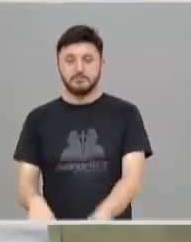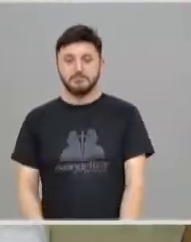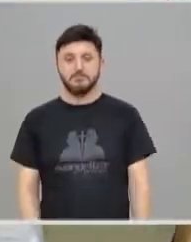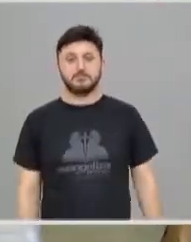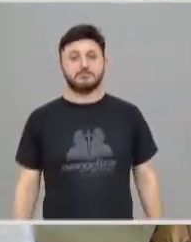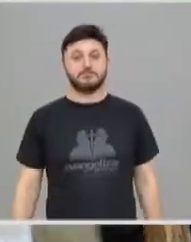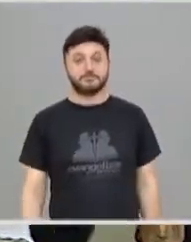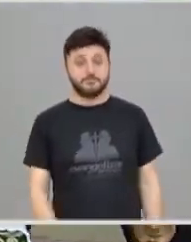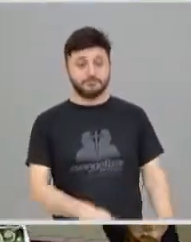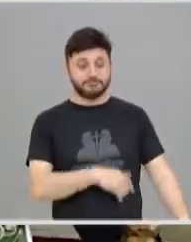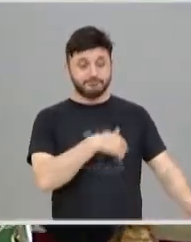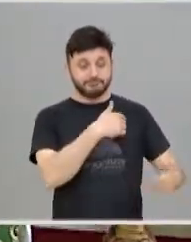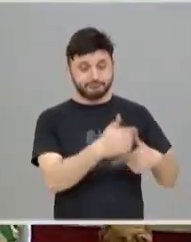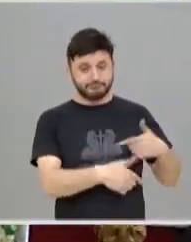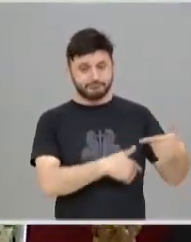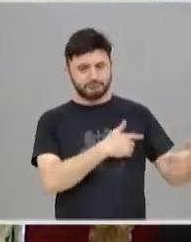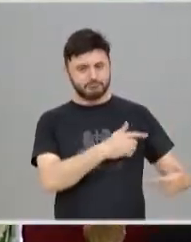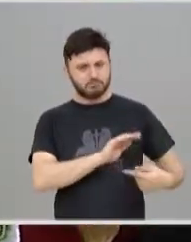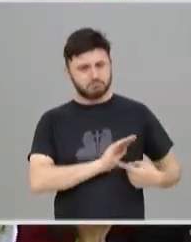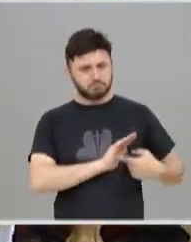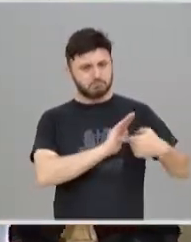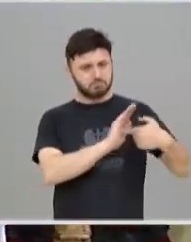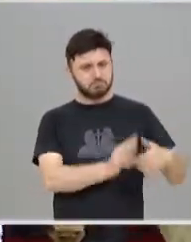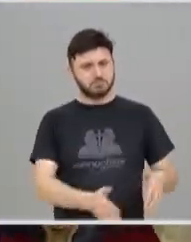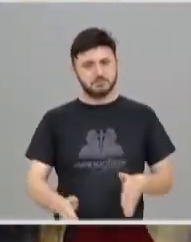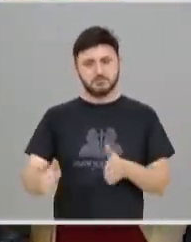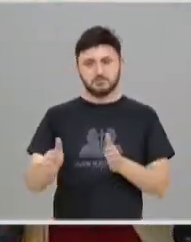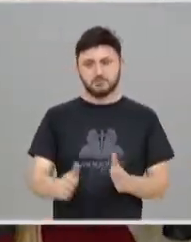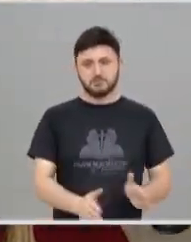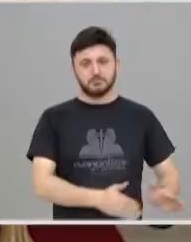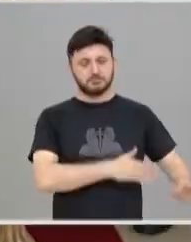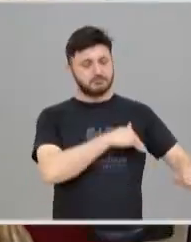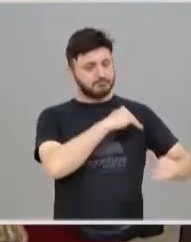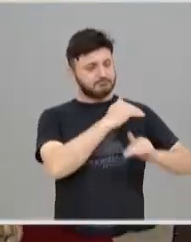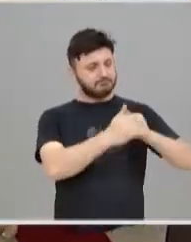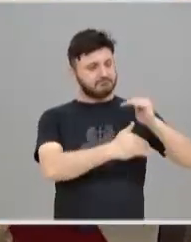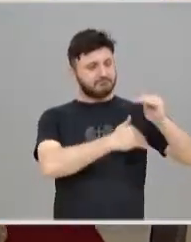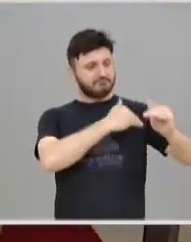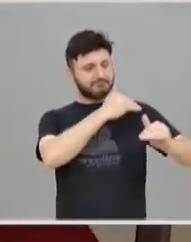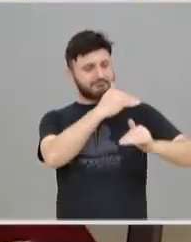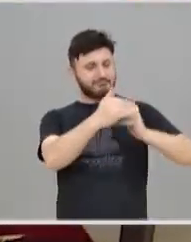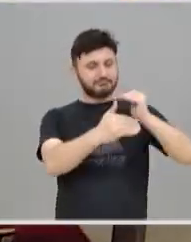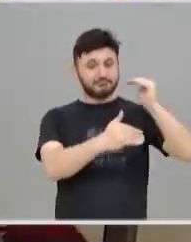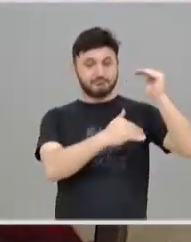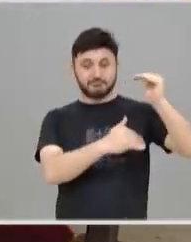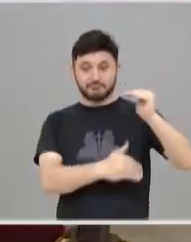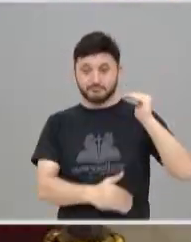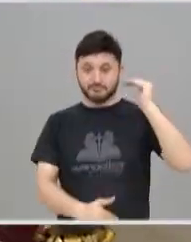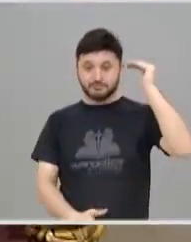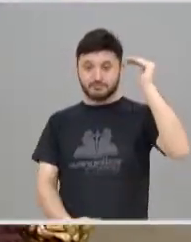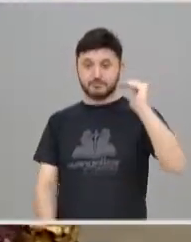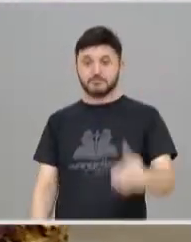união. No trabalho mostrai o caminho da prosperidade,